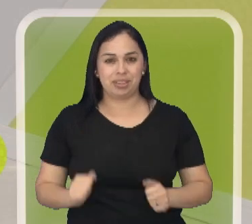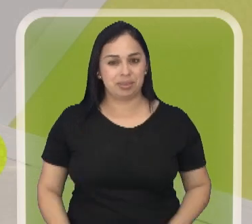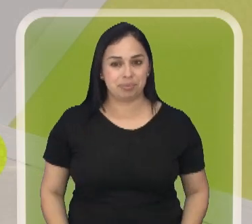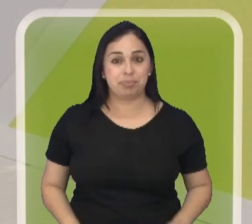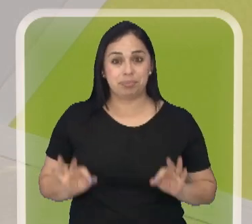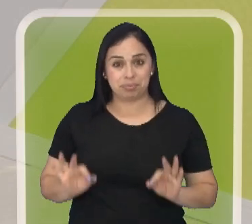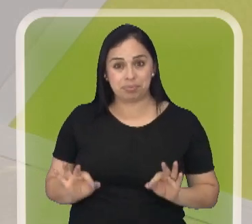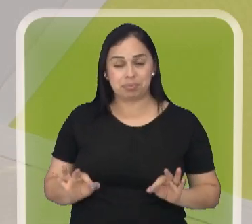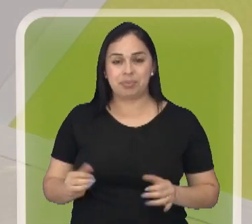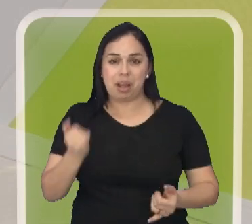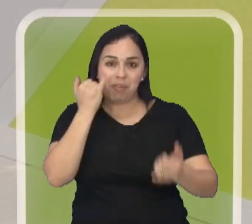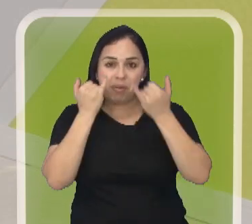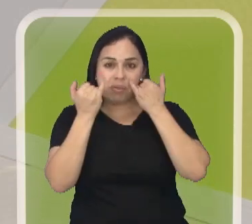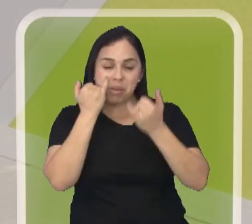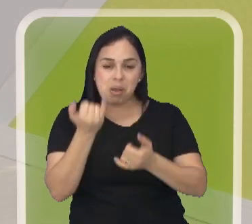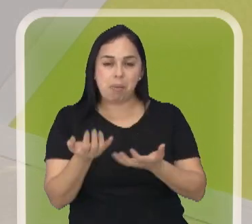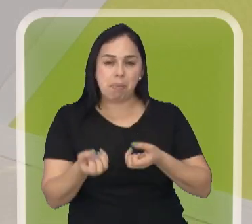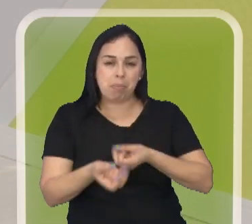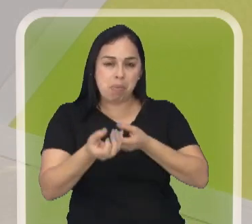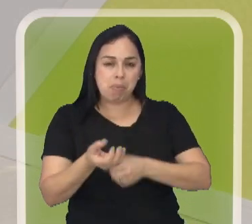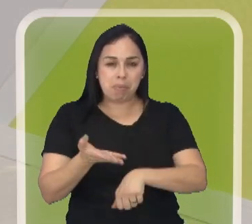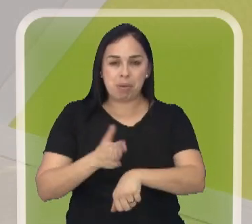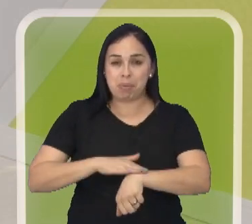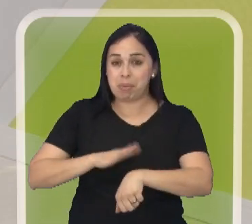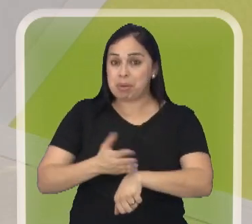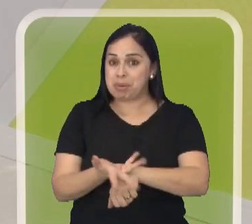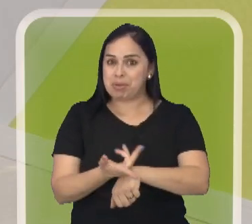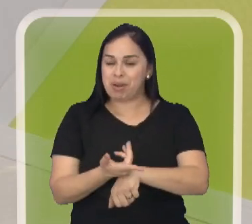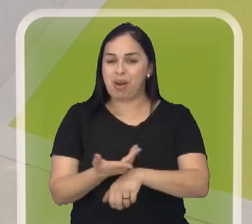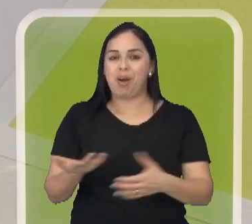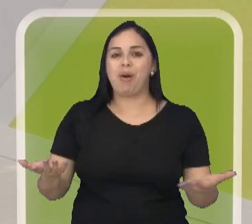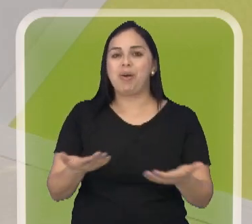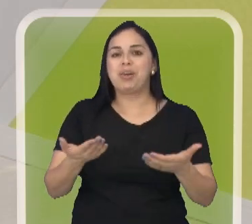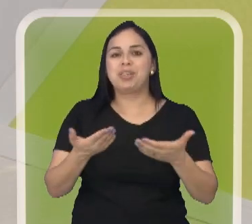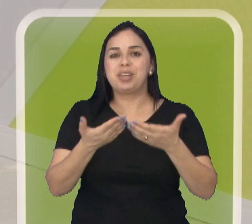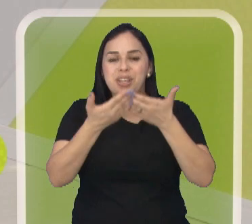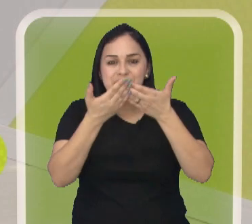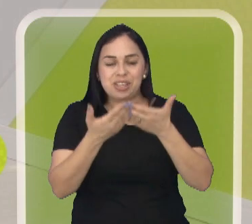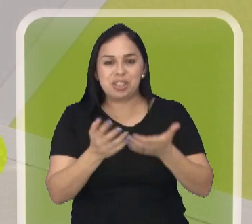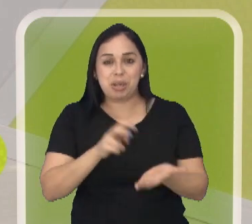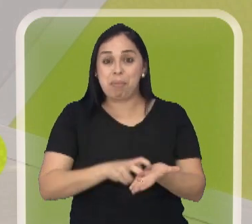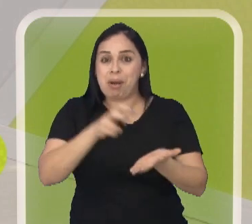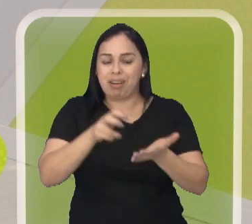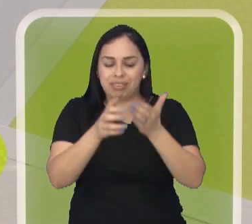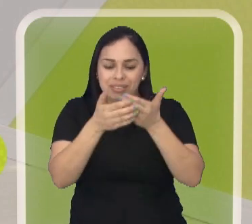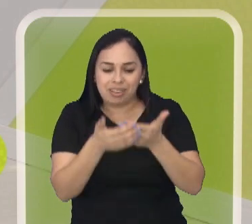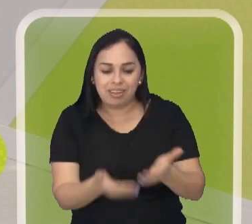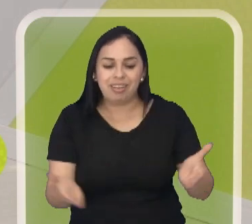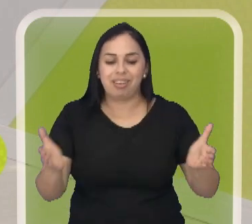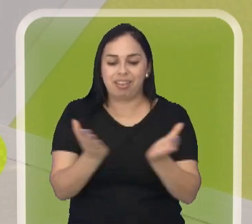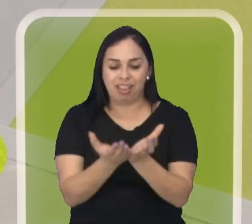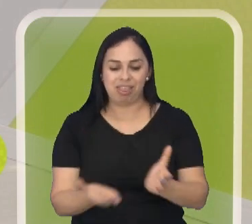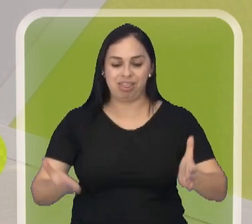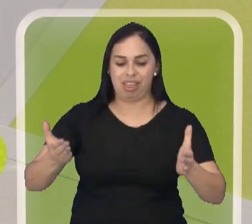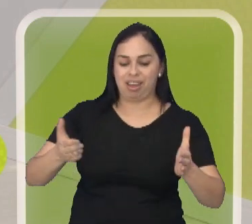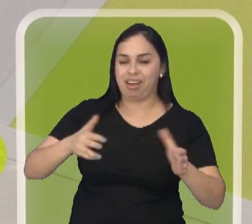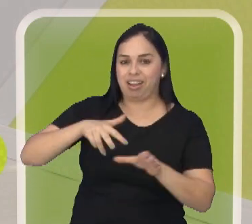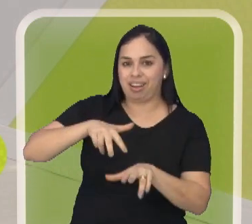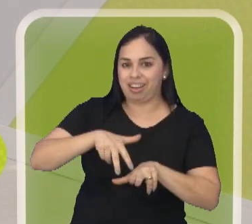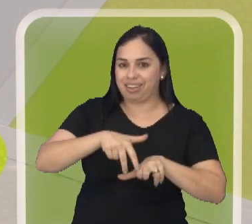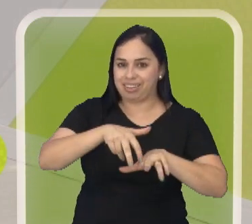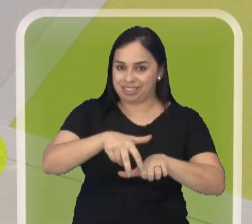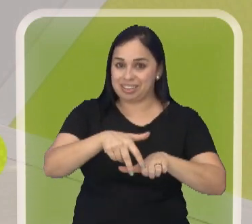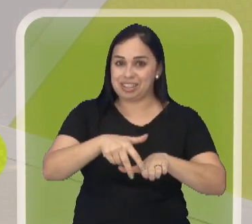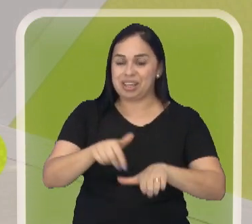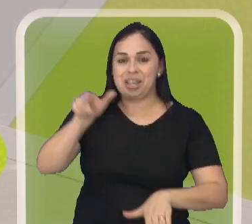Brunão, olha só, informação não para aqui no nosso Hora do Esporte. Hoje pela manhã foi inaugurada uma nova pista de skate na nossa cidade, com a chancela